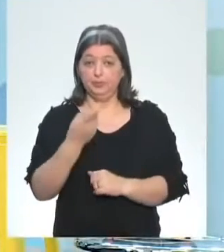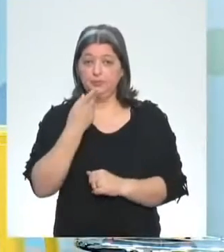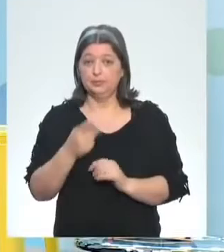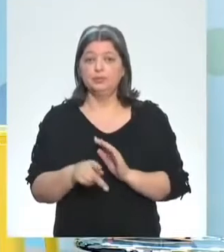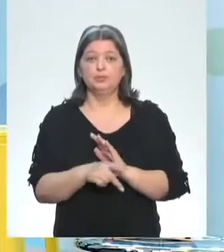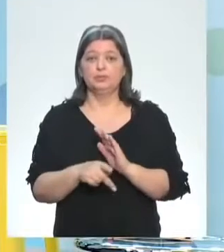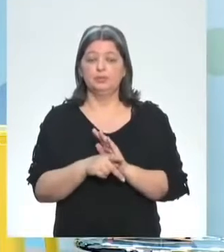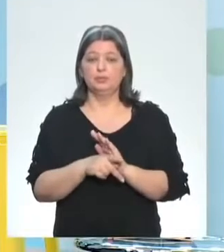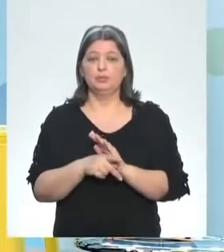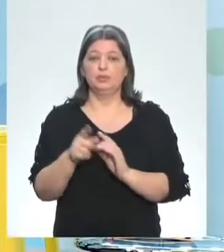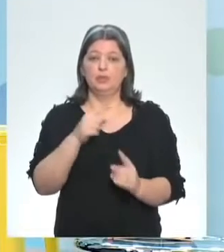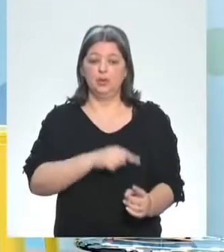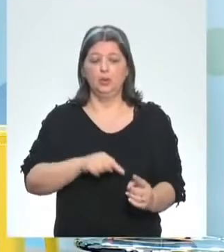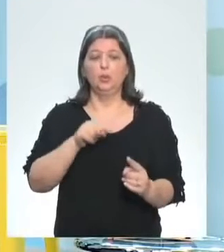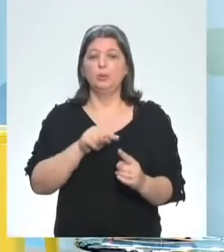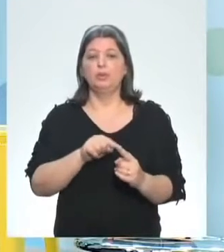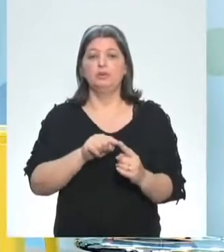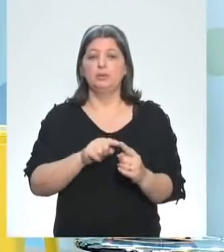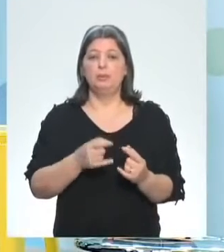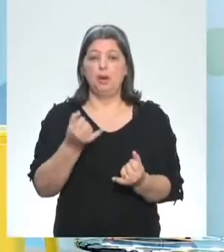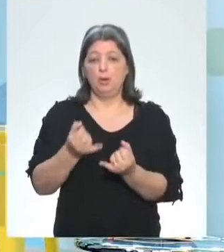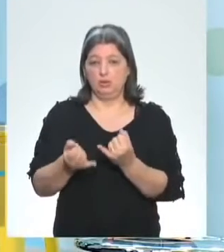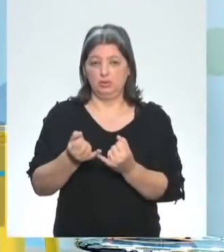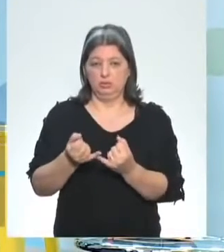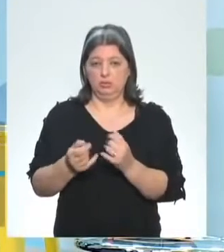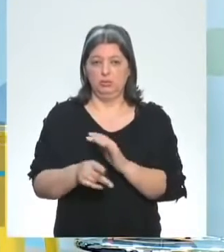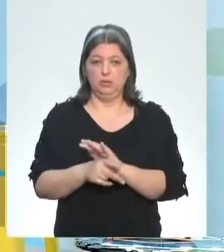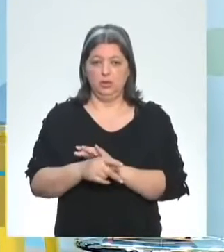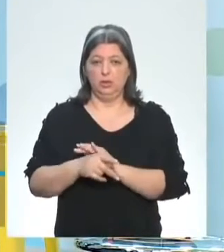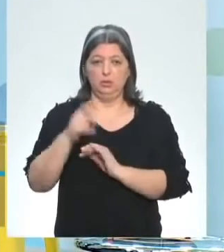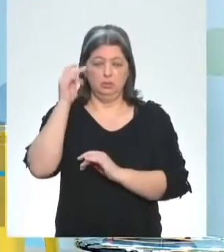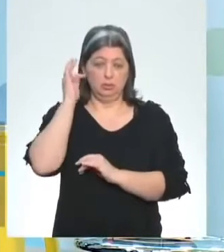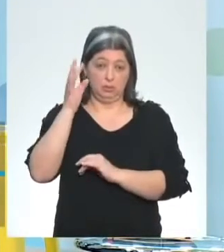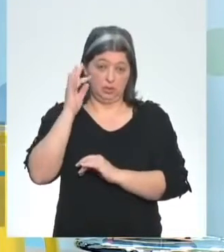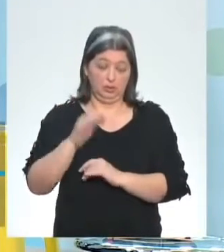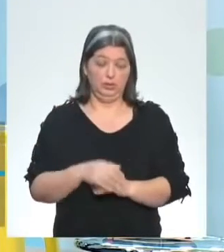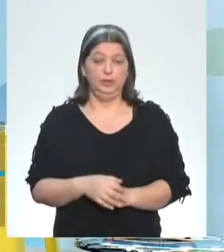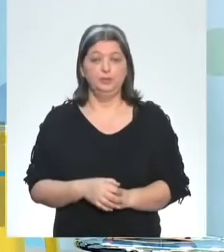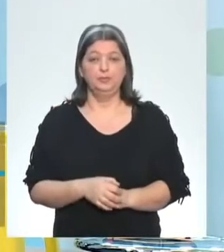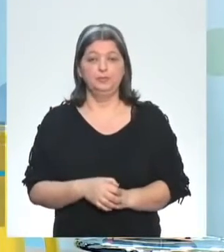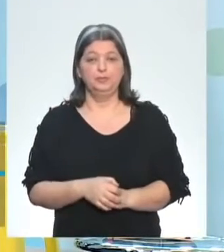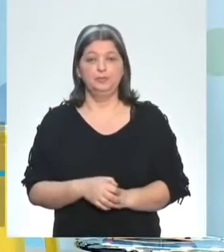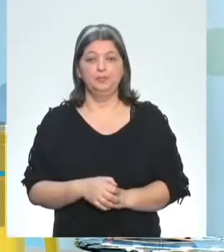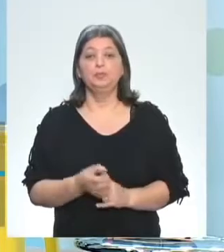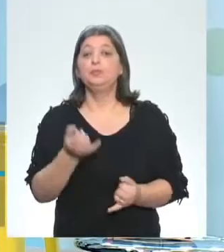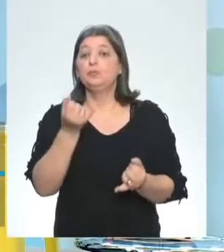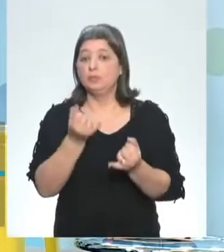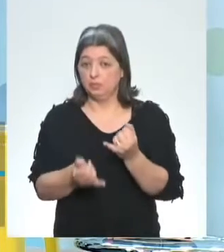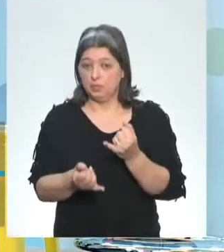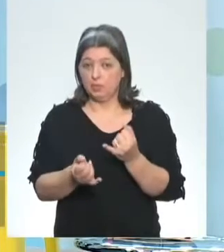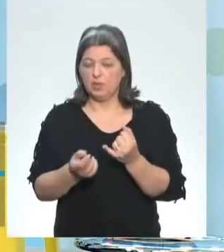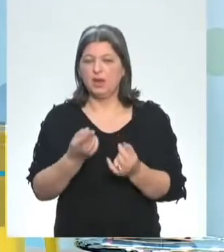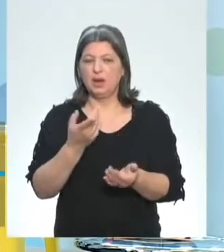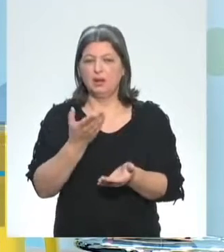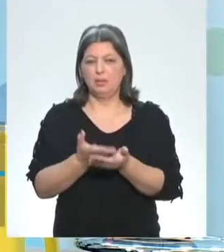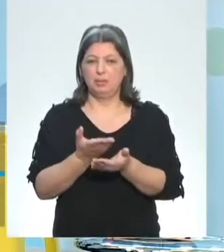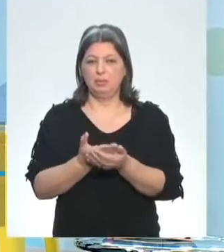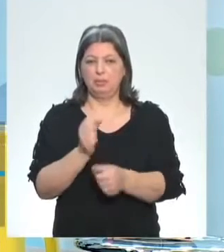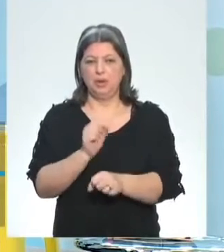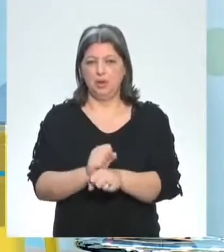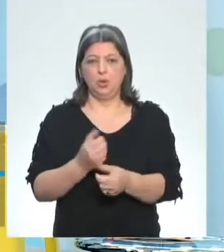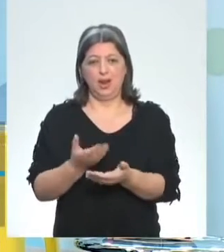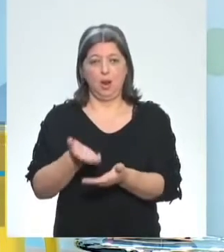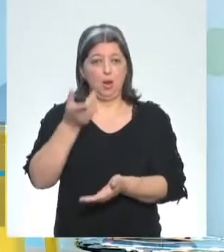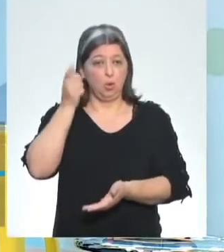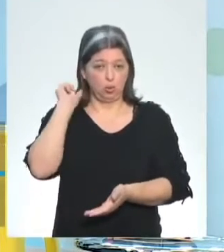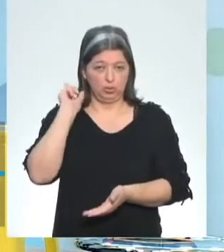princípio fundamental da semelhança, tá certo? Quer dizer, teorema fundamental da semelhança, que é de onde a gente parou na aula de ontem. Olha aqui,